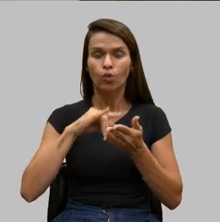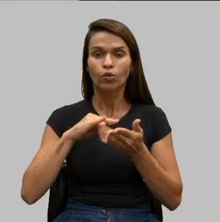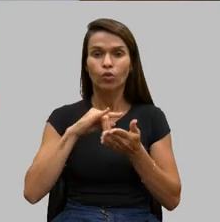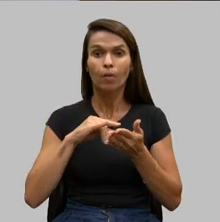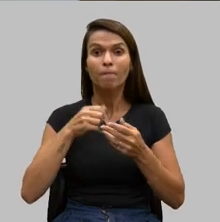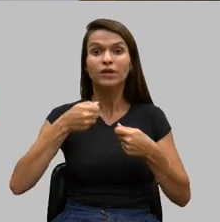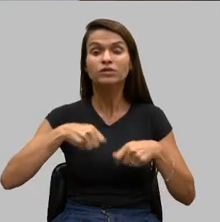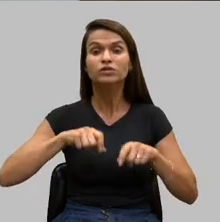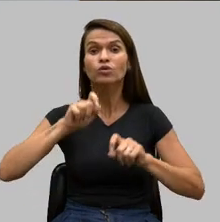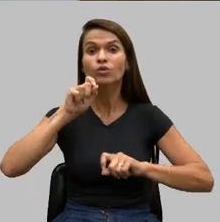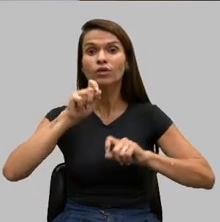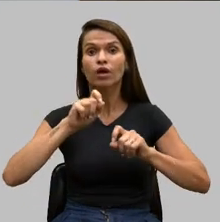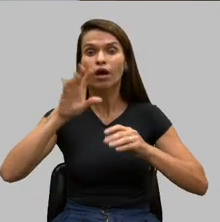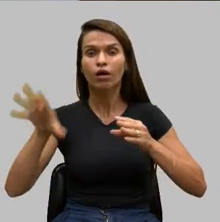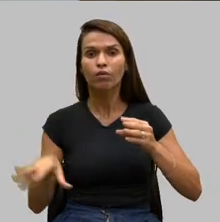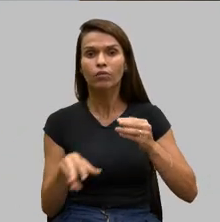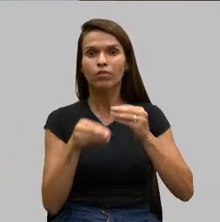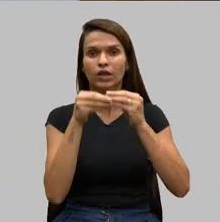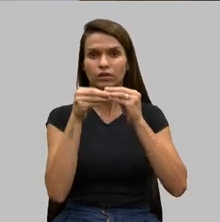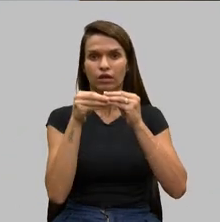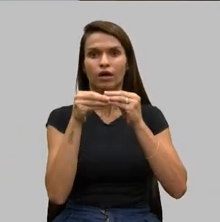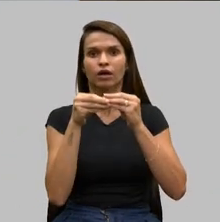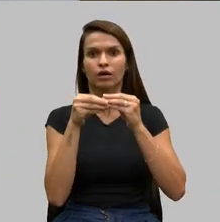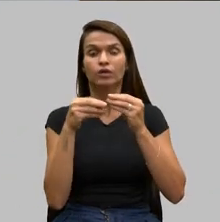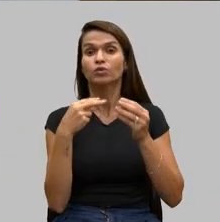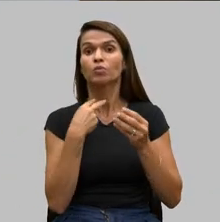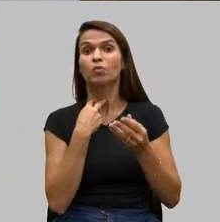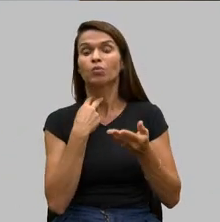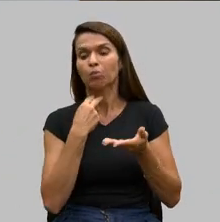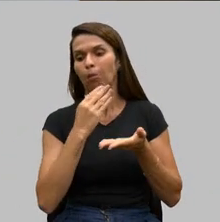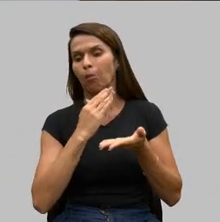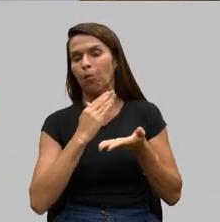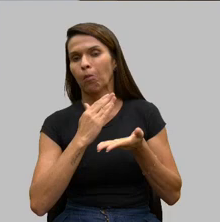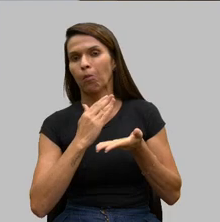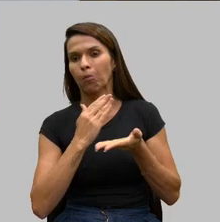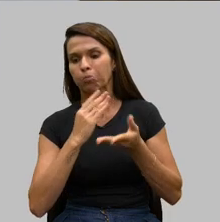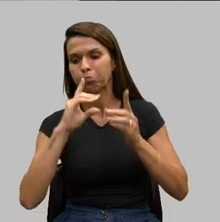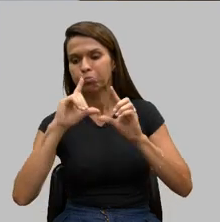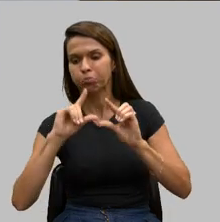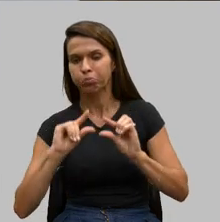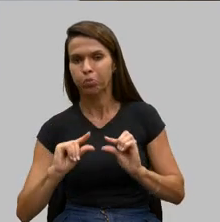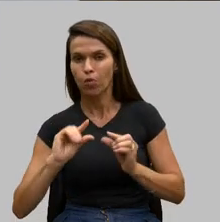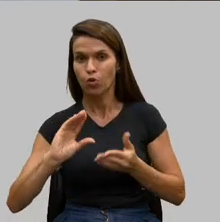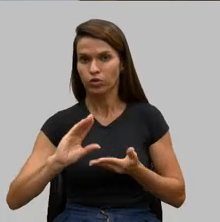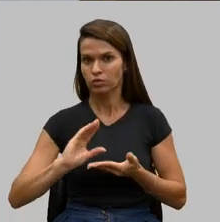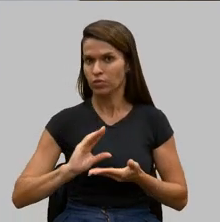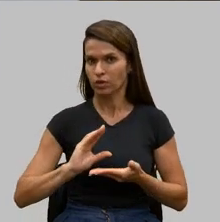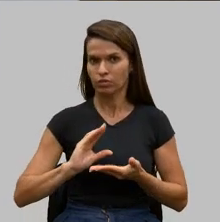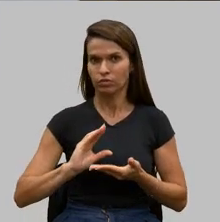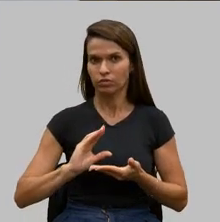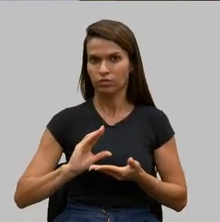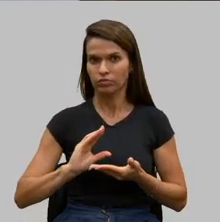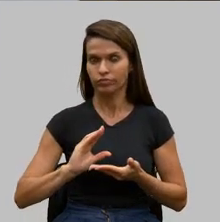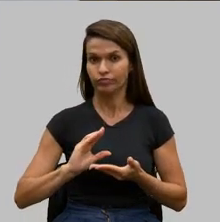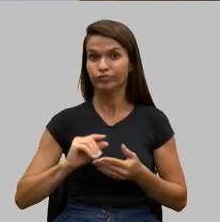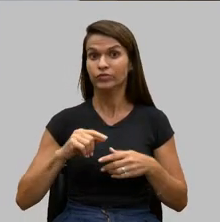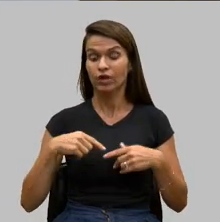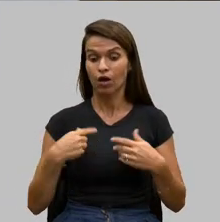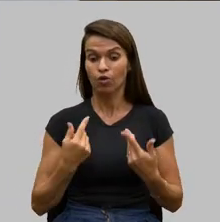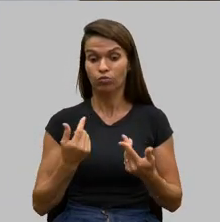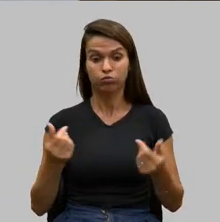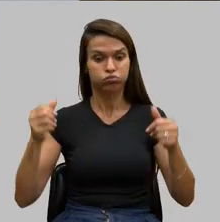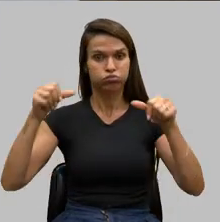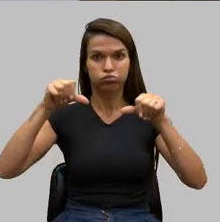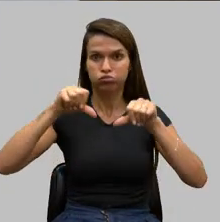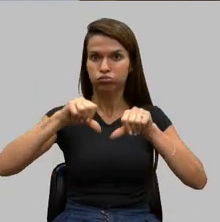complementar ela não pode suprir o orçamento porque senão a gente vai piorar muito